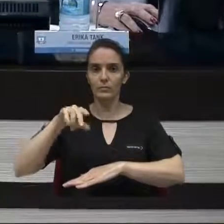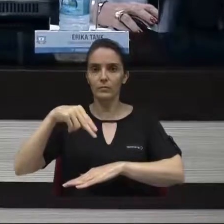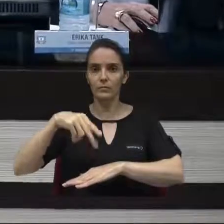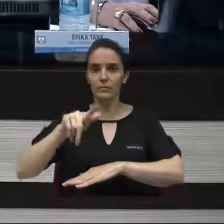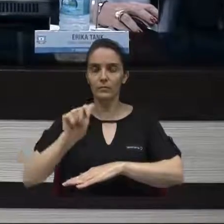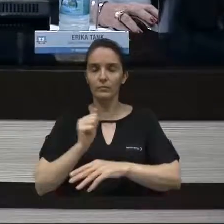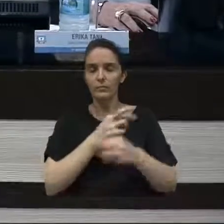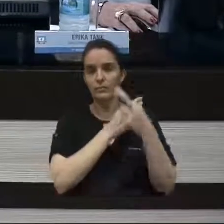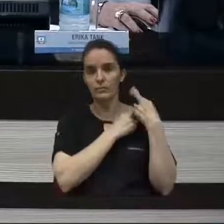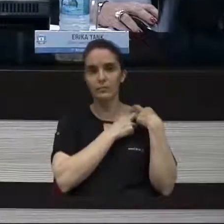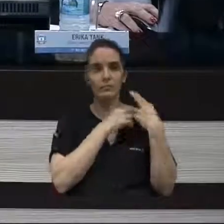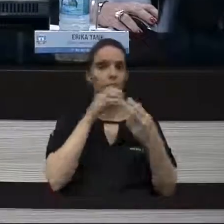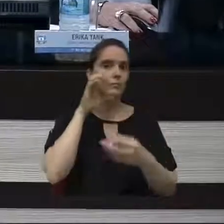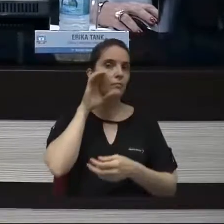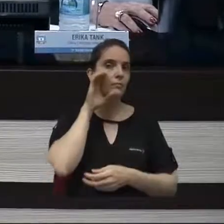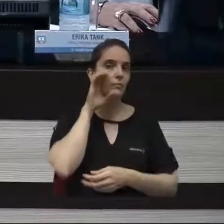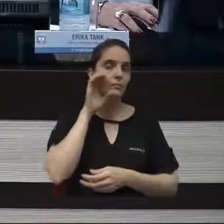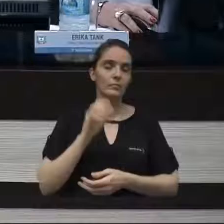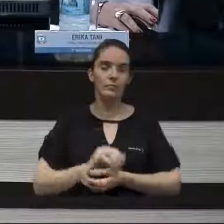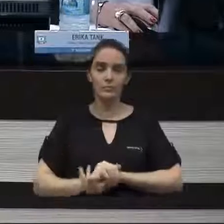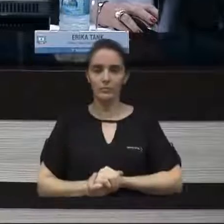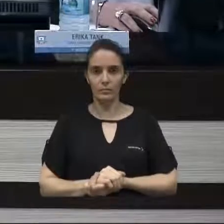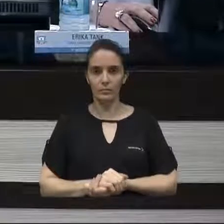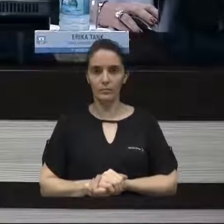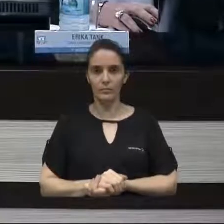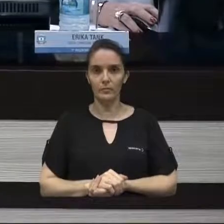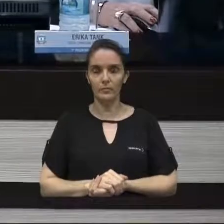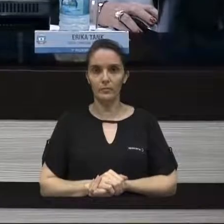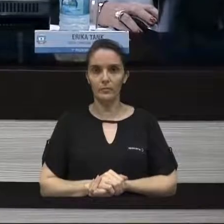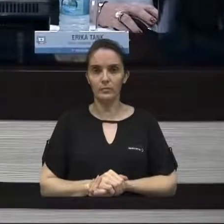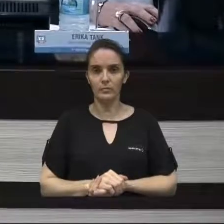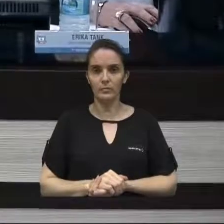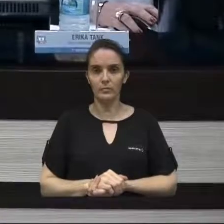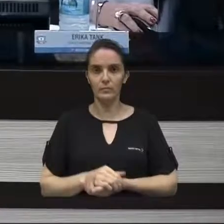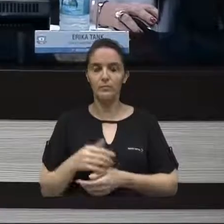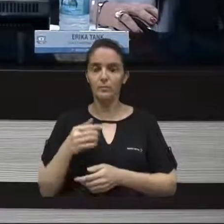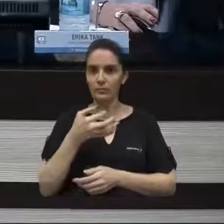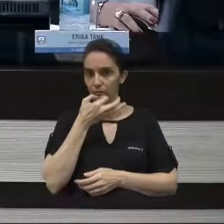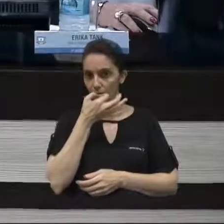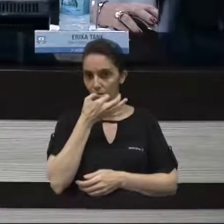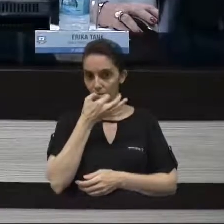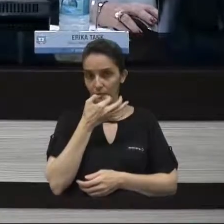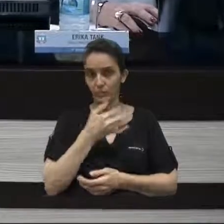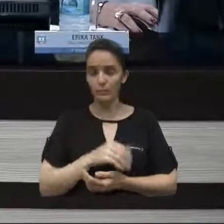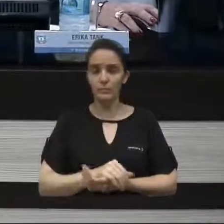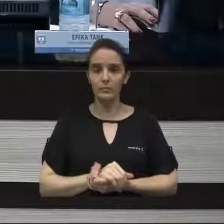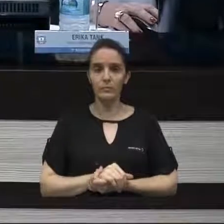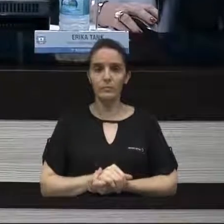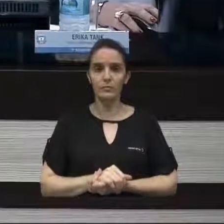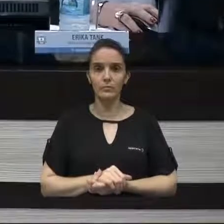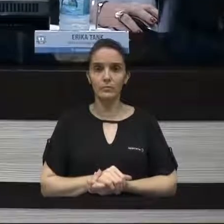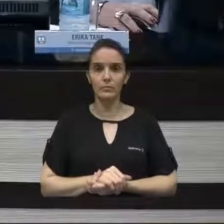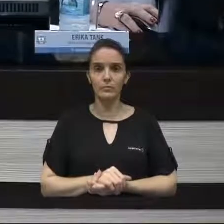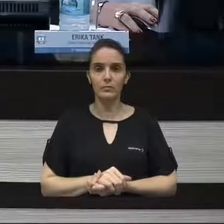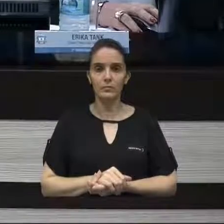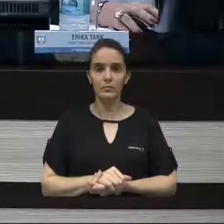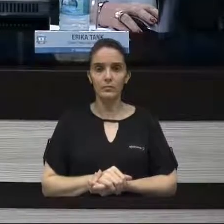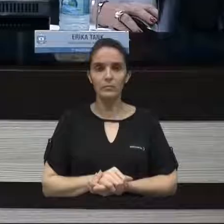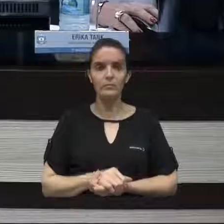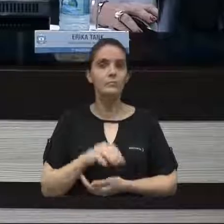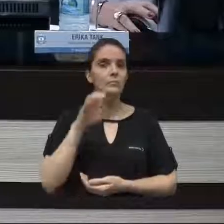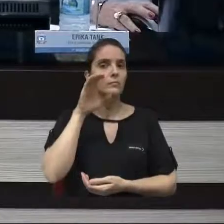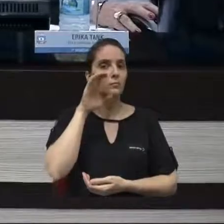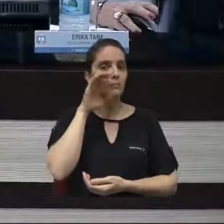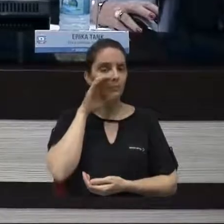da vereadora Constância Berbit Dutra. Alguém deseja discutir o requerimento? Gostaria. Com a